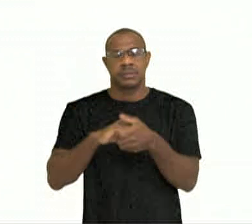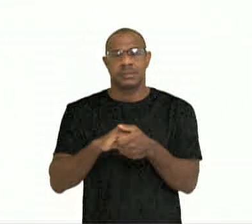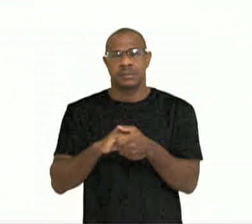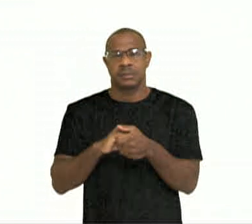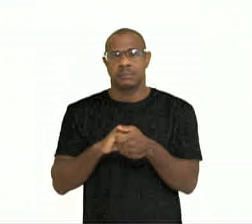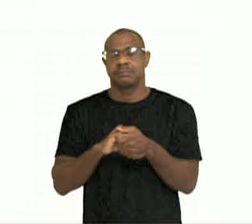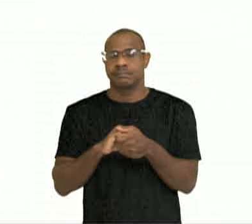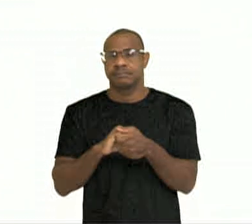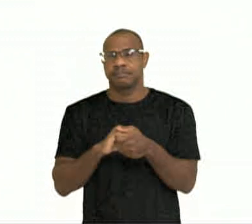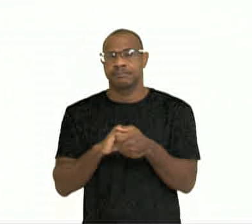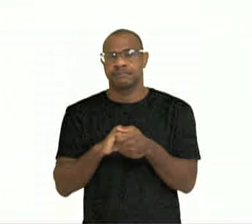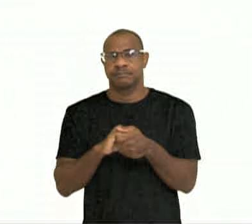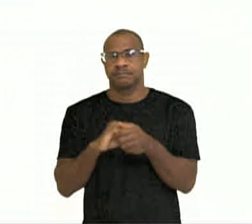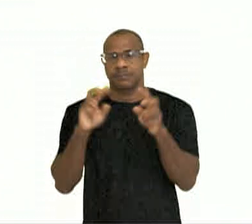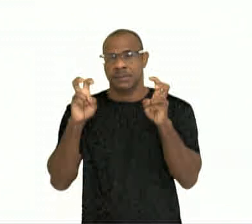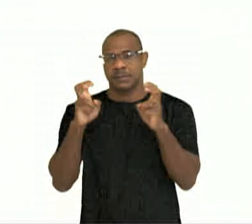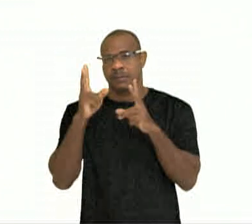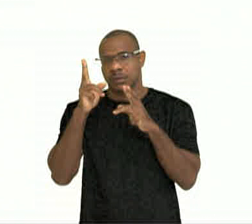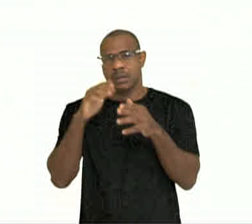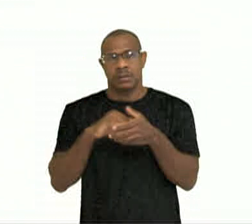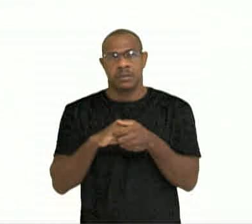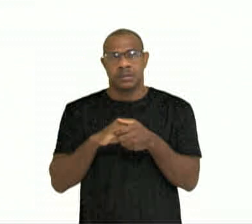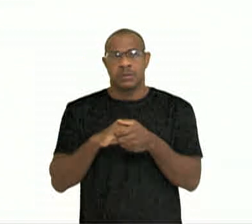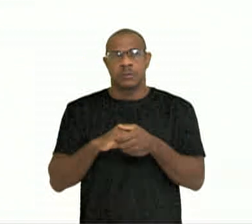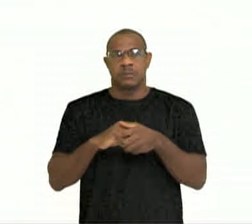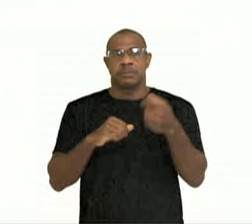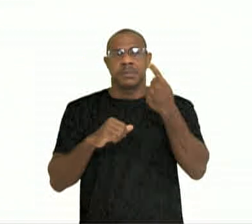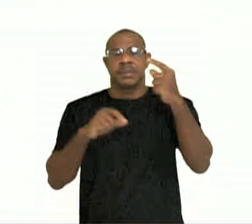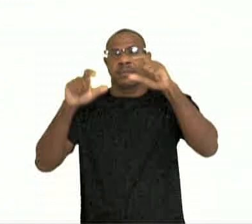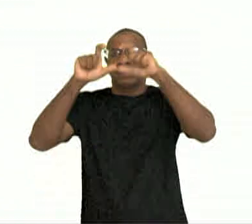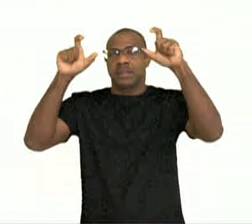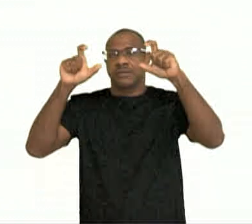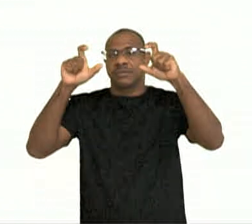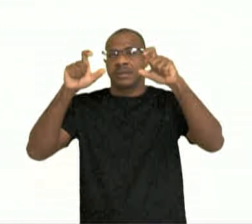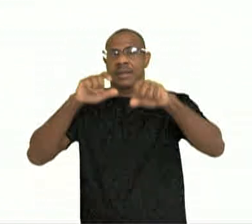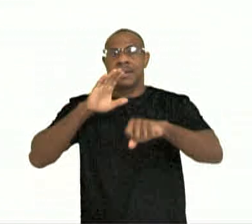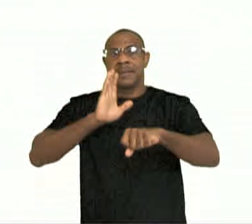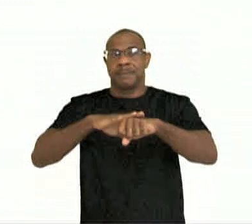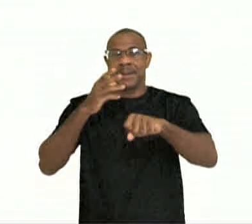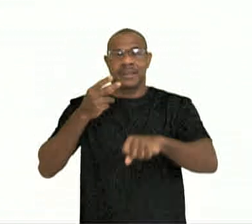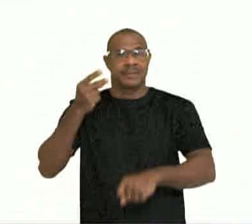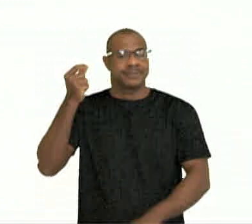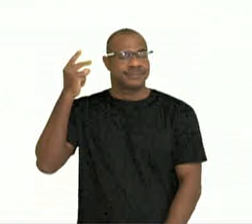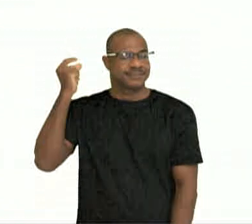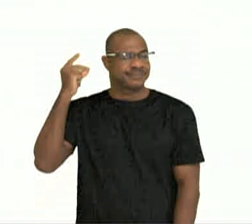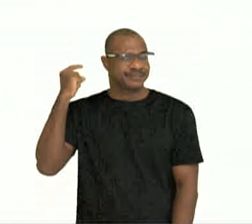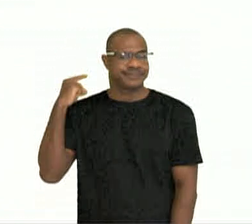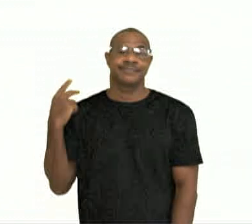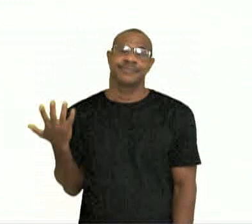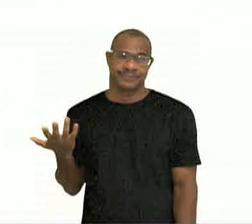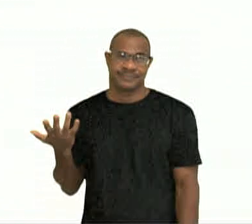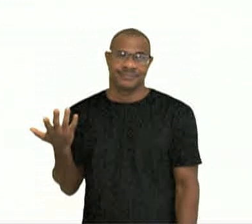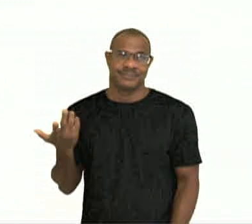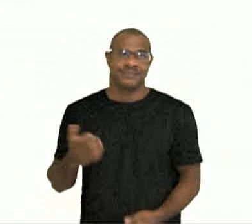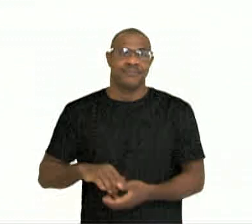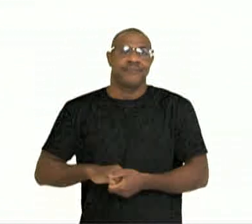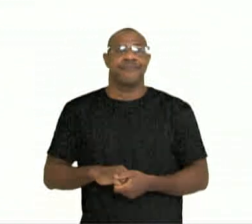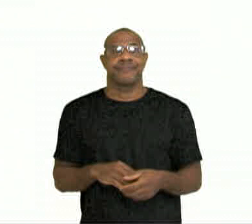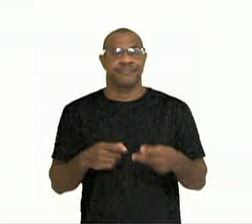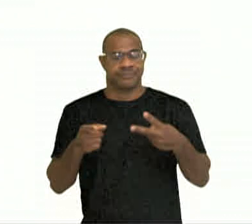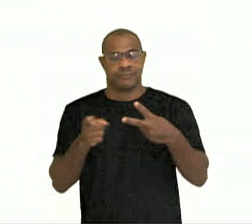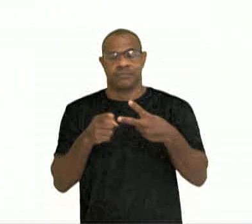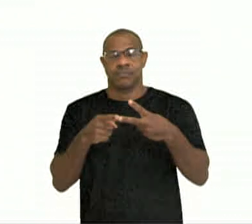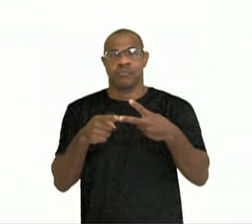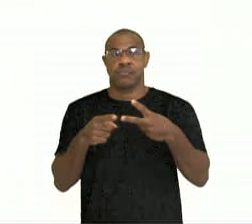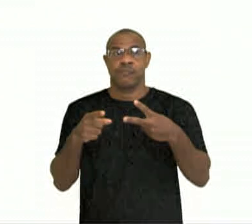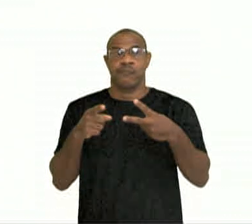primeiro texto é mais antigo que o segundo, pois traz o ano de 2019 no título. Um possui